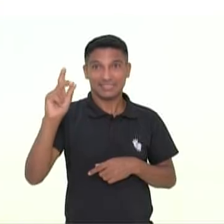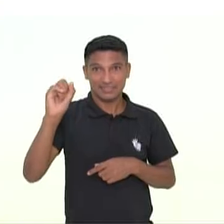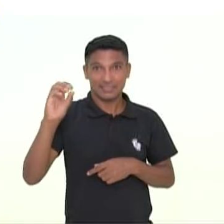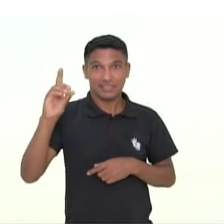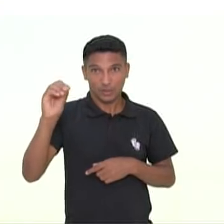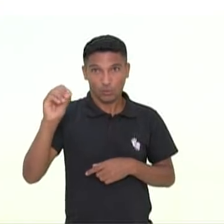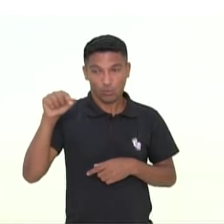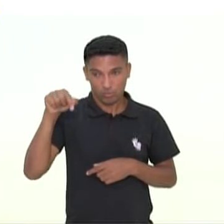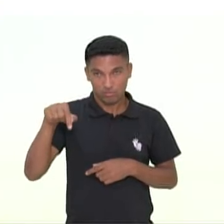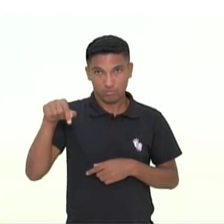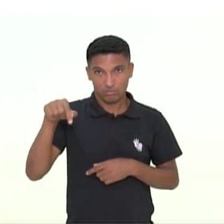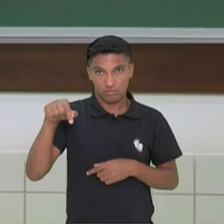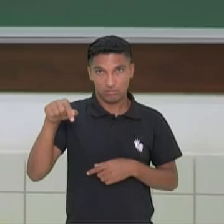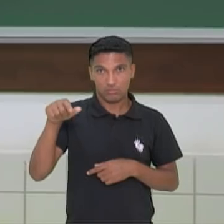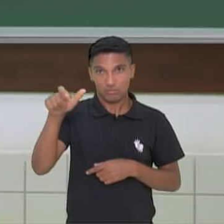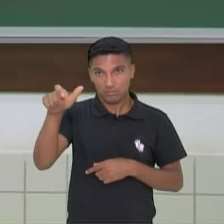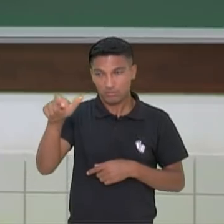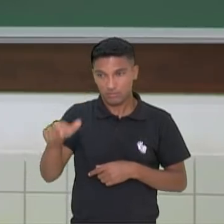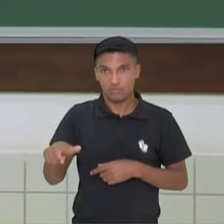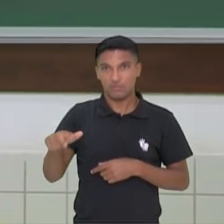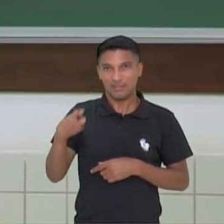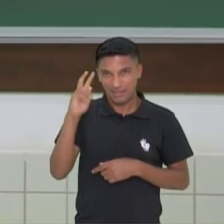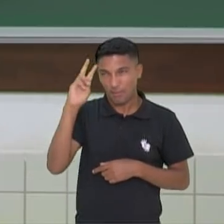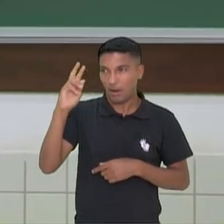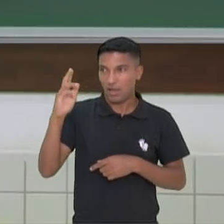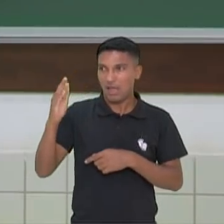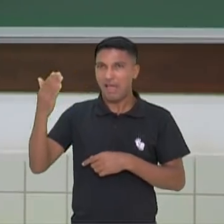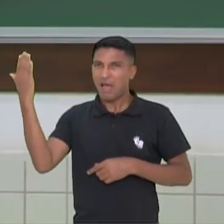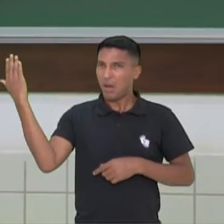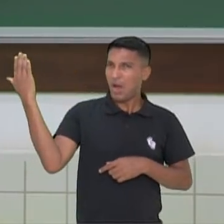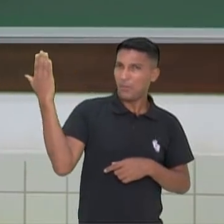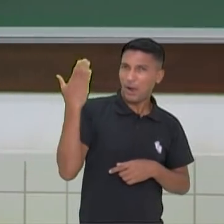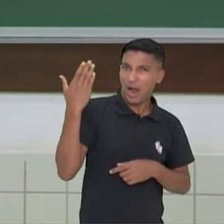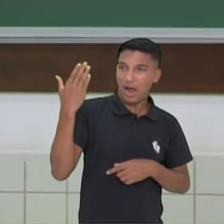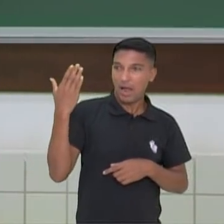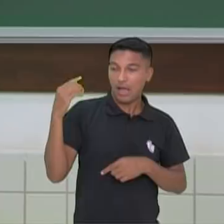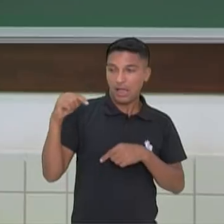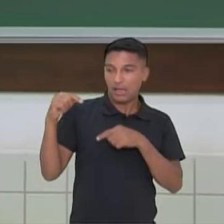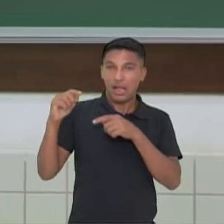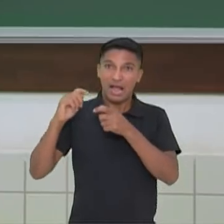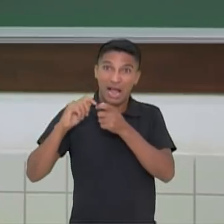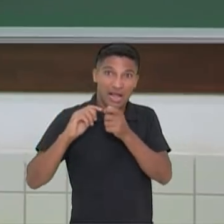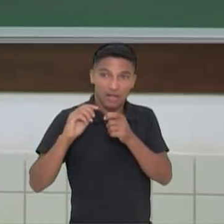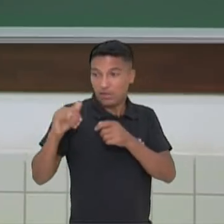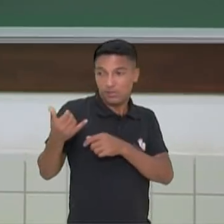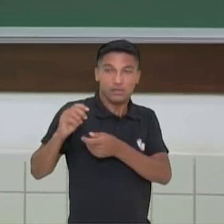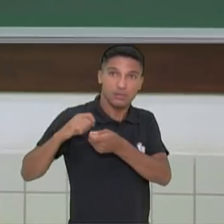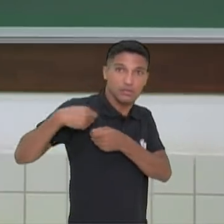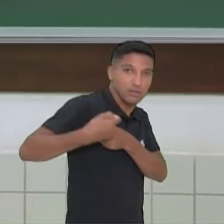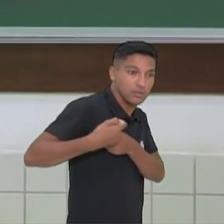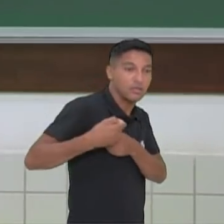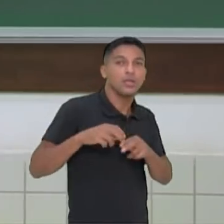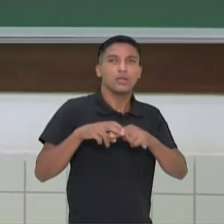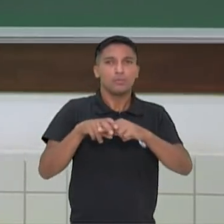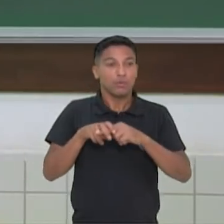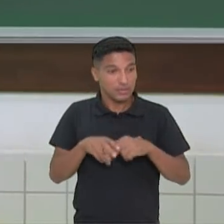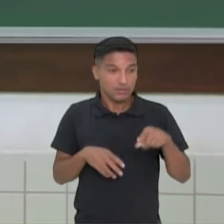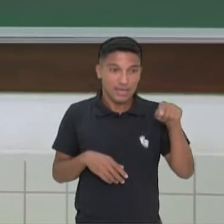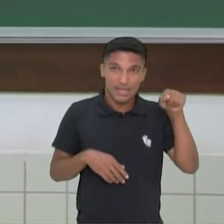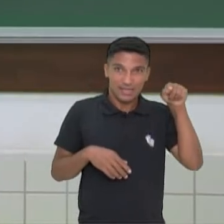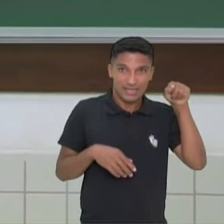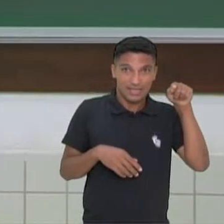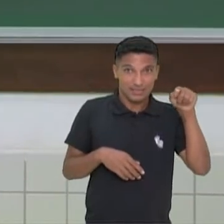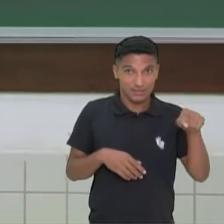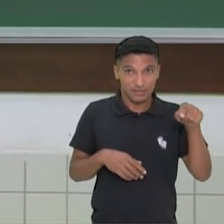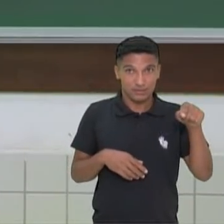nos golpes, usando os golpes do karatê, o praticante do Aikido utiliza a força